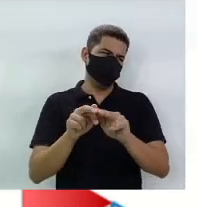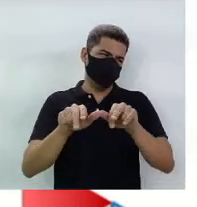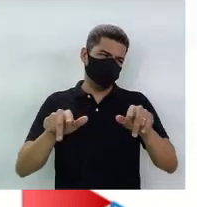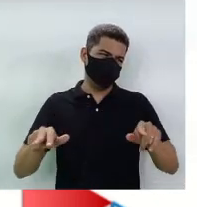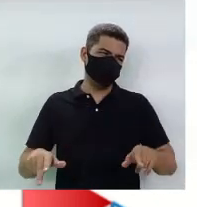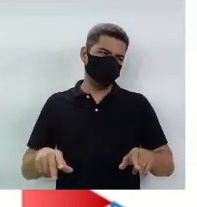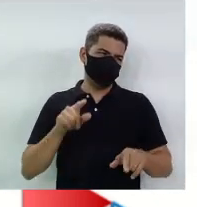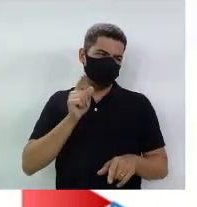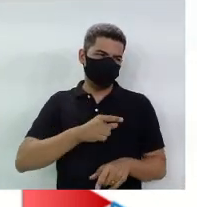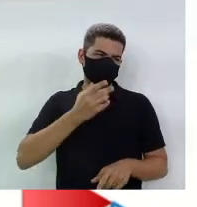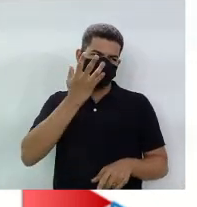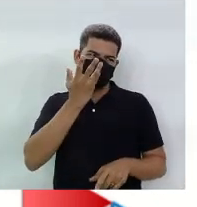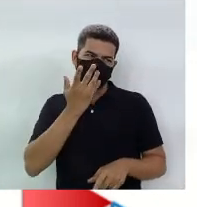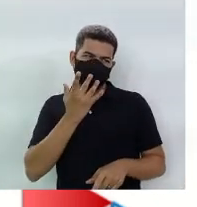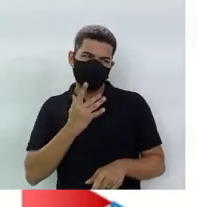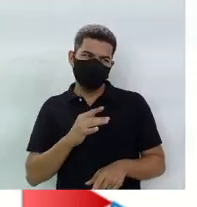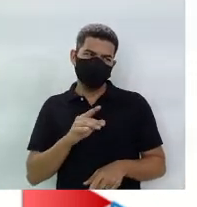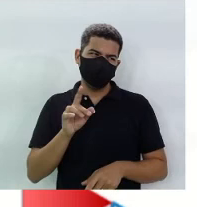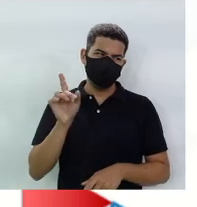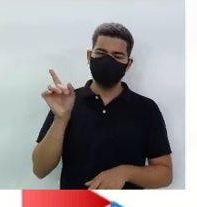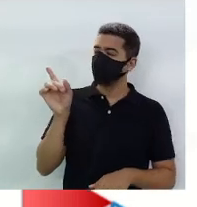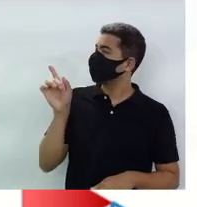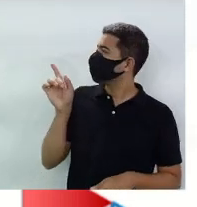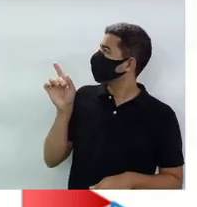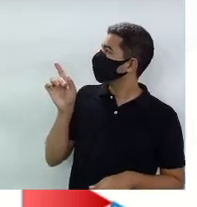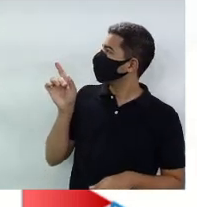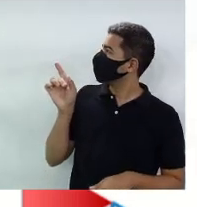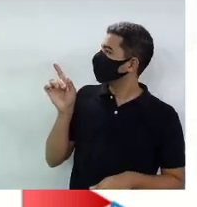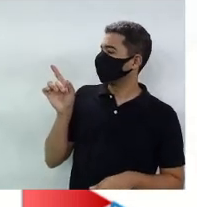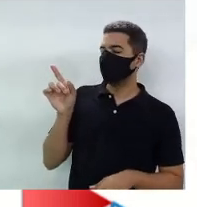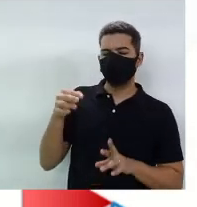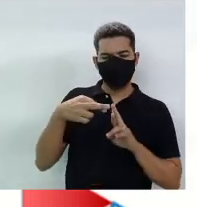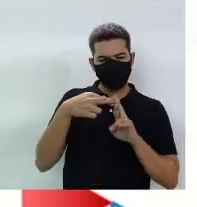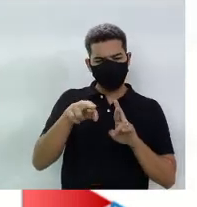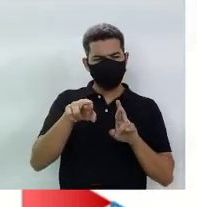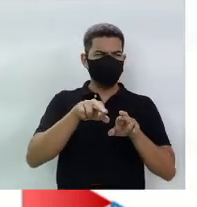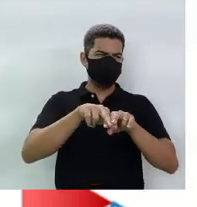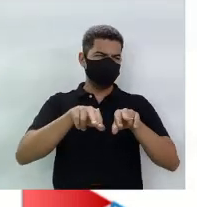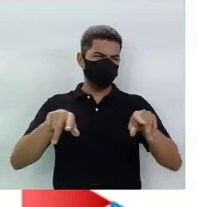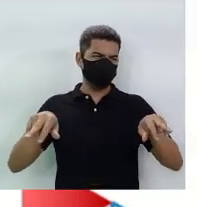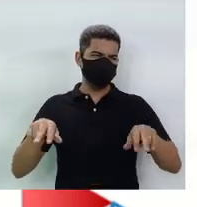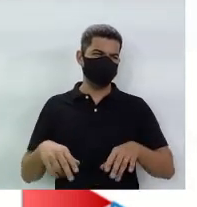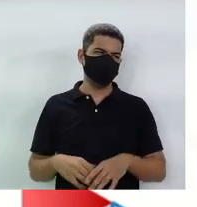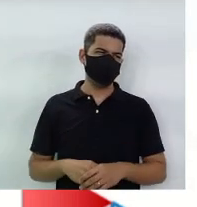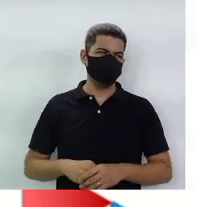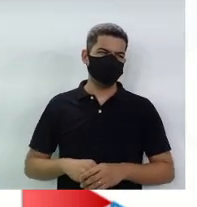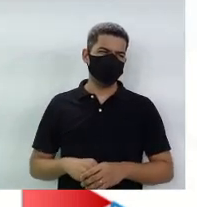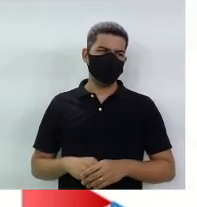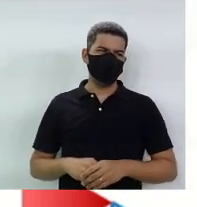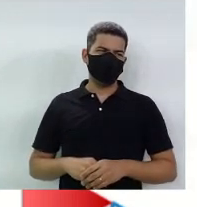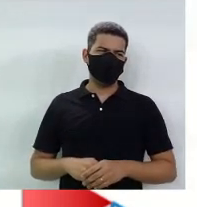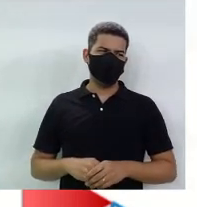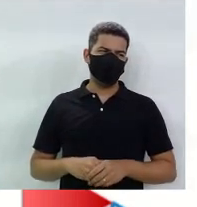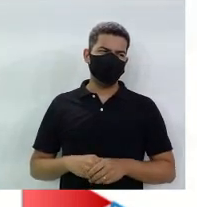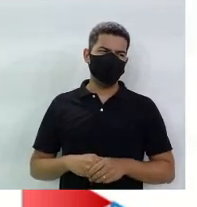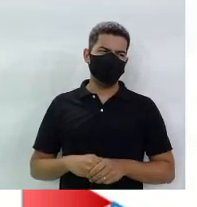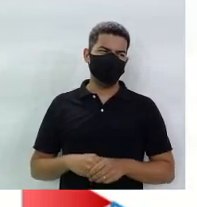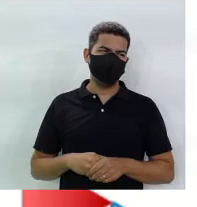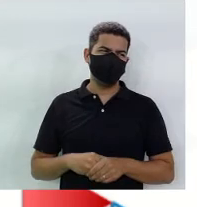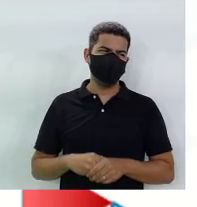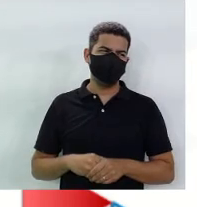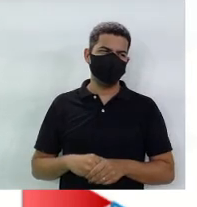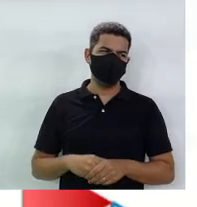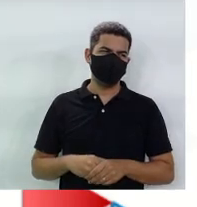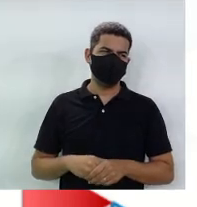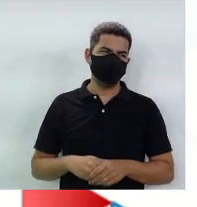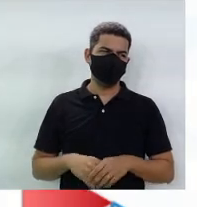crianças aí de diversas religiões, tradições religiosas. E é isso aí, é conhecer.